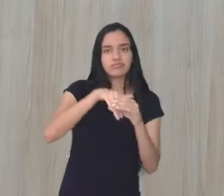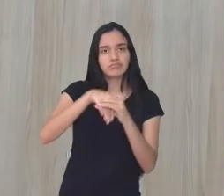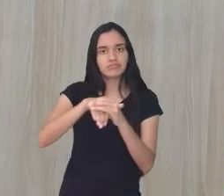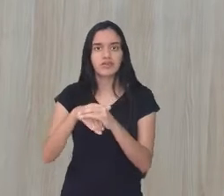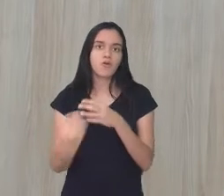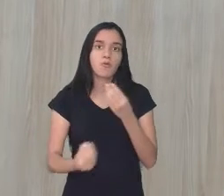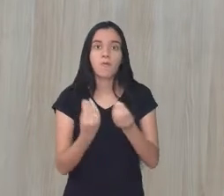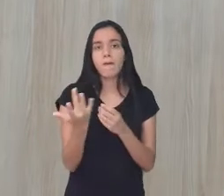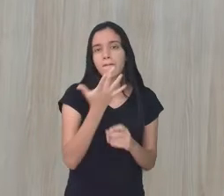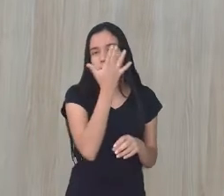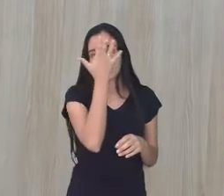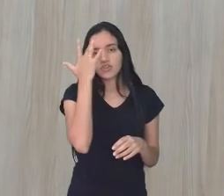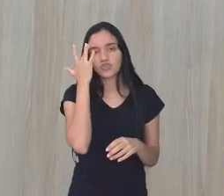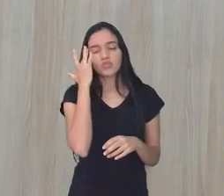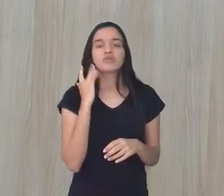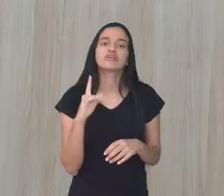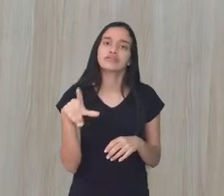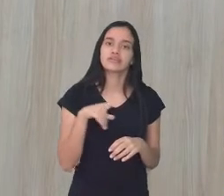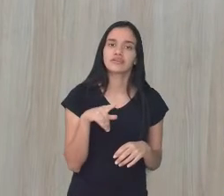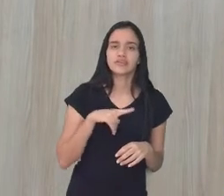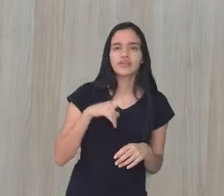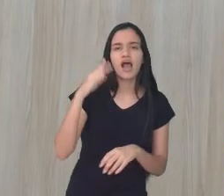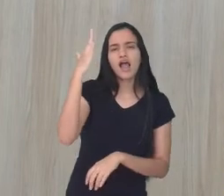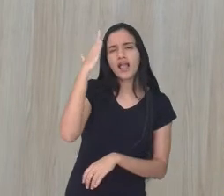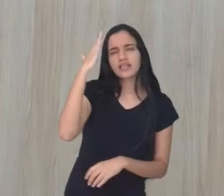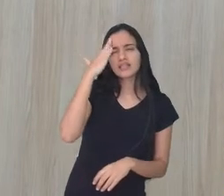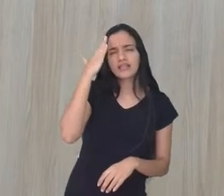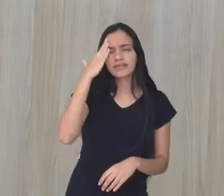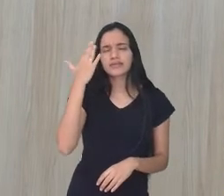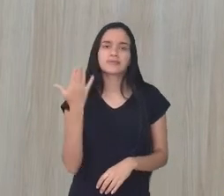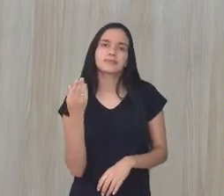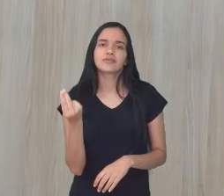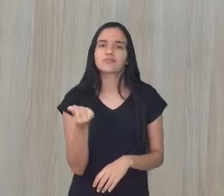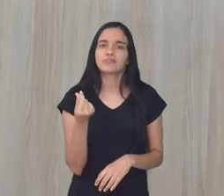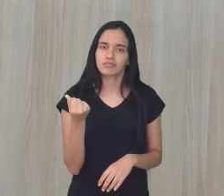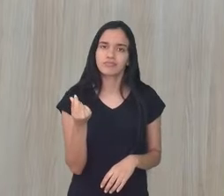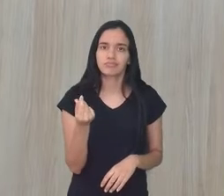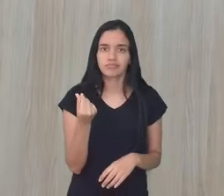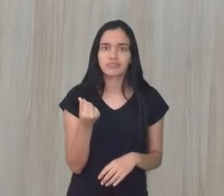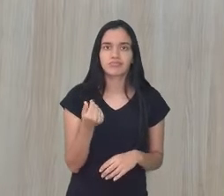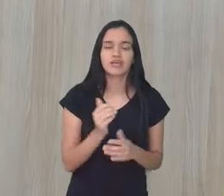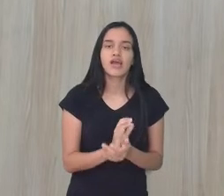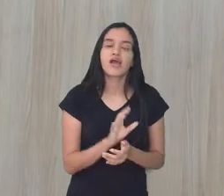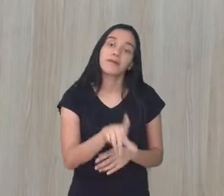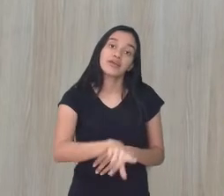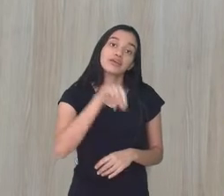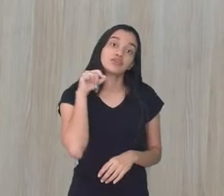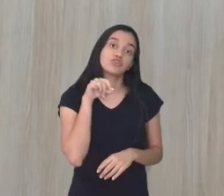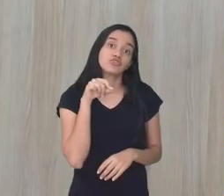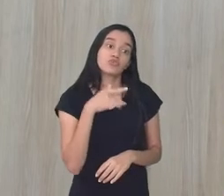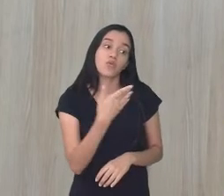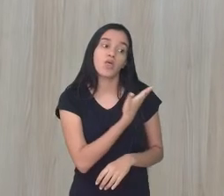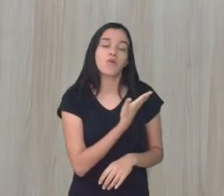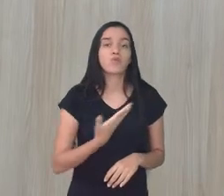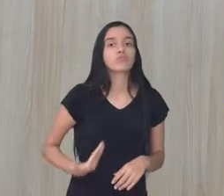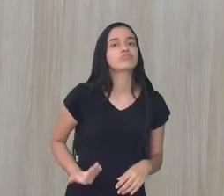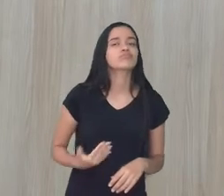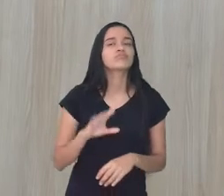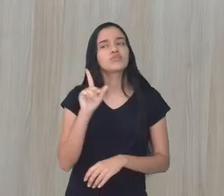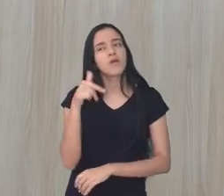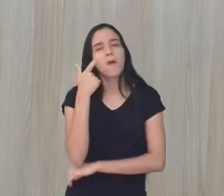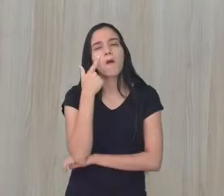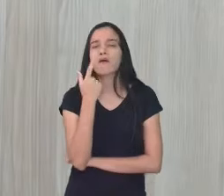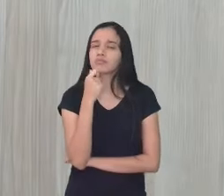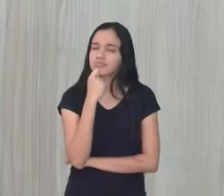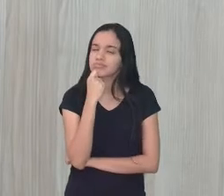como pessoas que tinham discernimento, né? Tinham cabeça para poder escolher os seus governantes. Olha que só. absurdo,